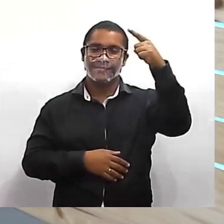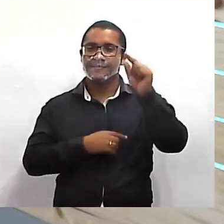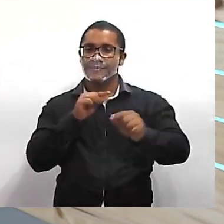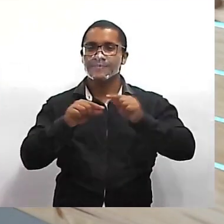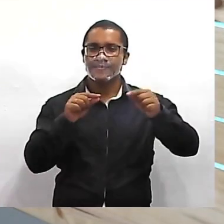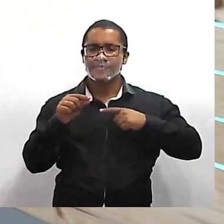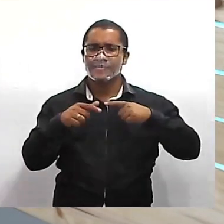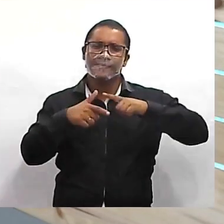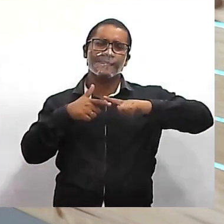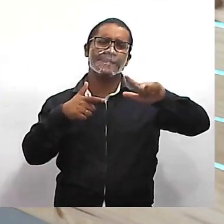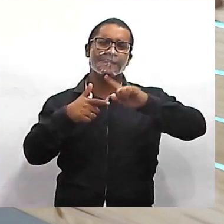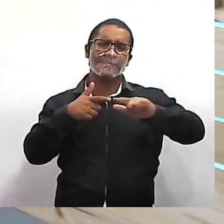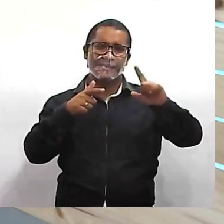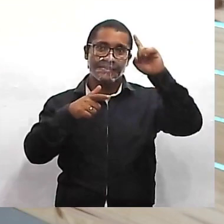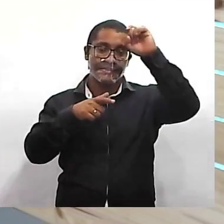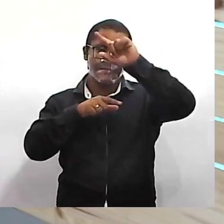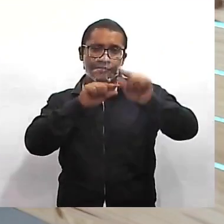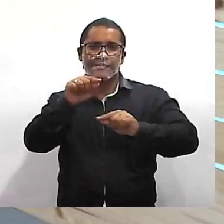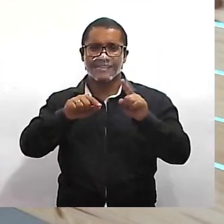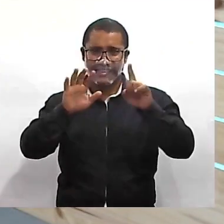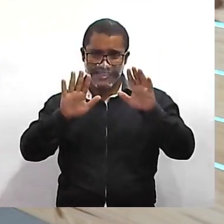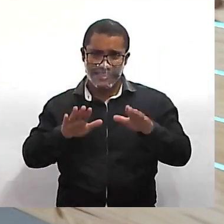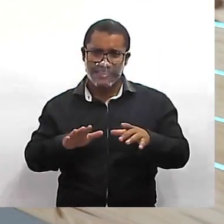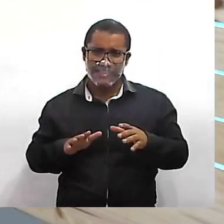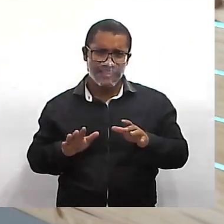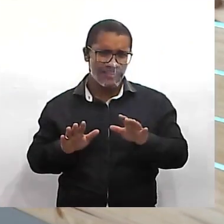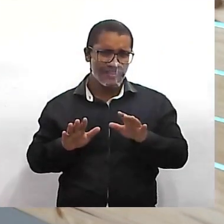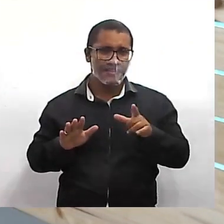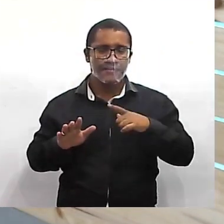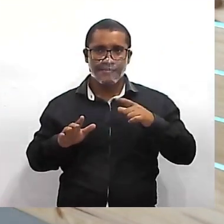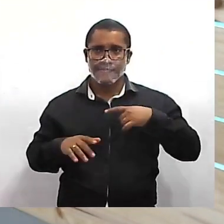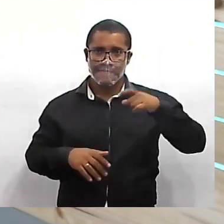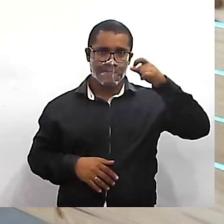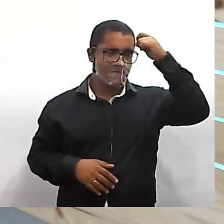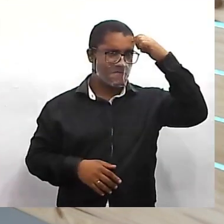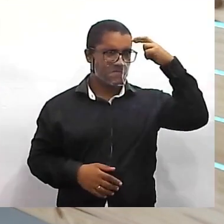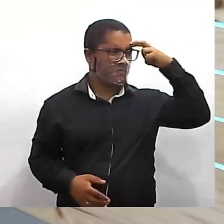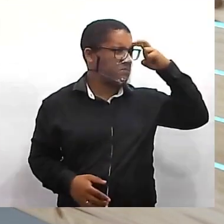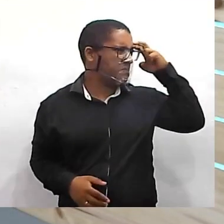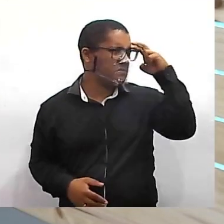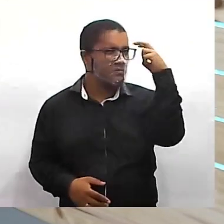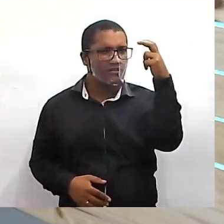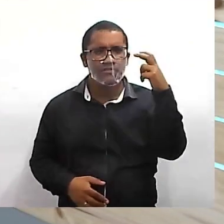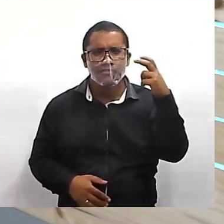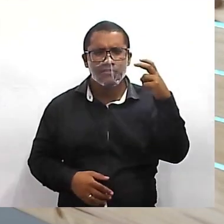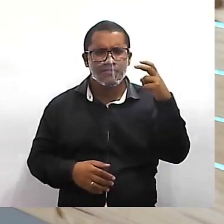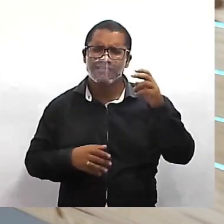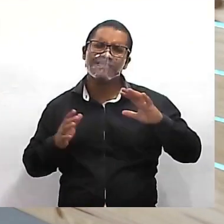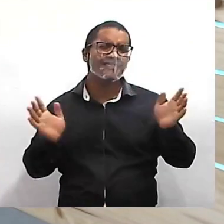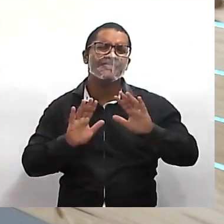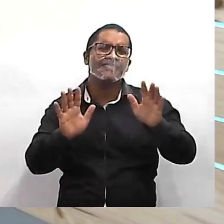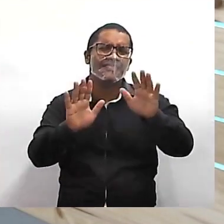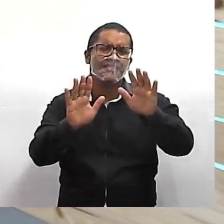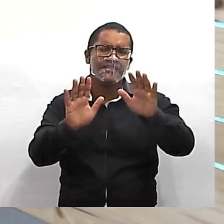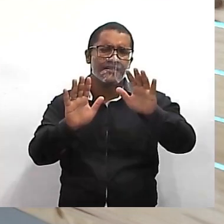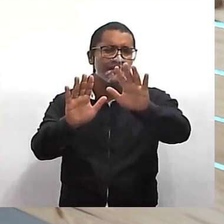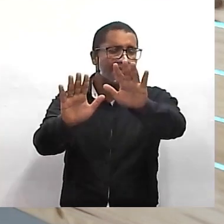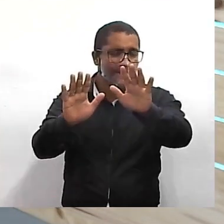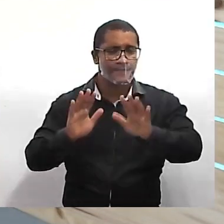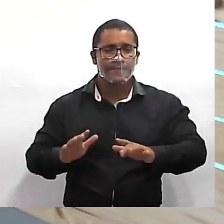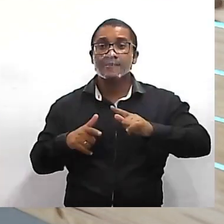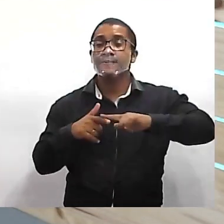de problemas complexos, gente, a gente não está falando que a gente tem que ser Einstein, não, tá? Vou dar um exemplo de problemas